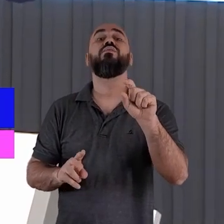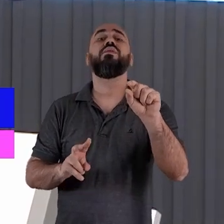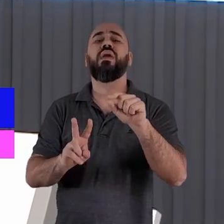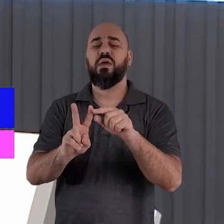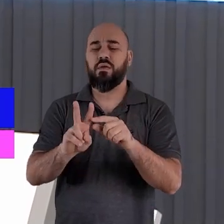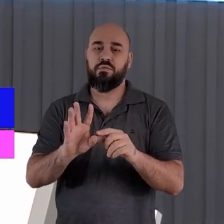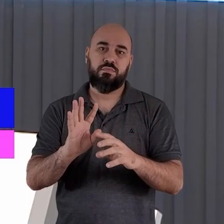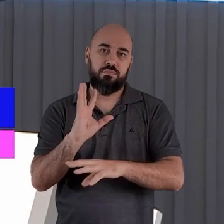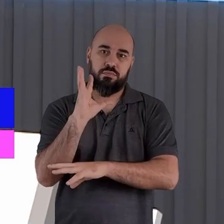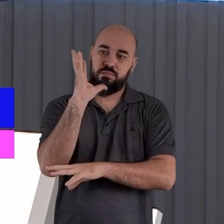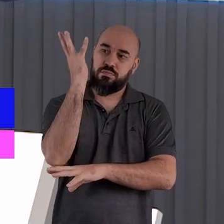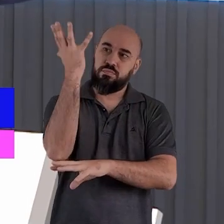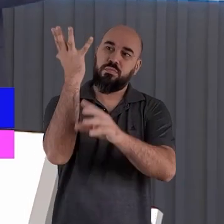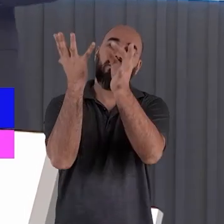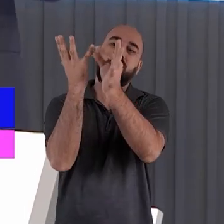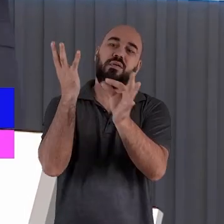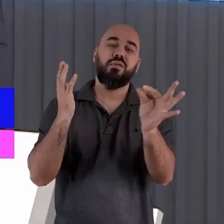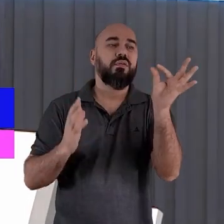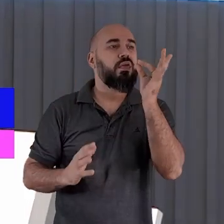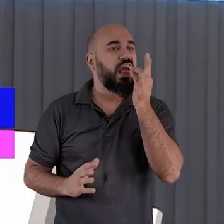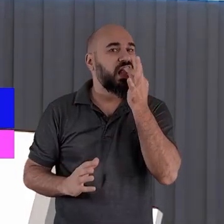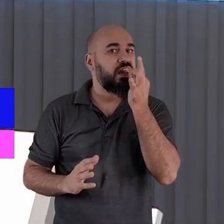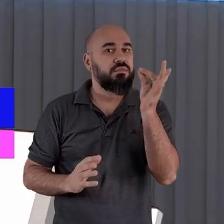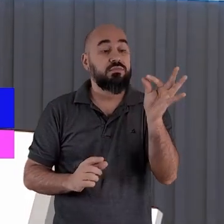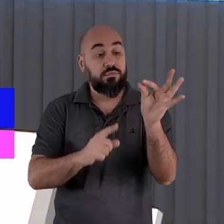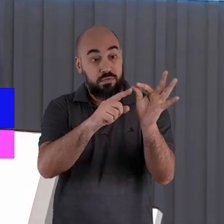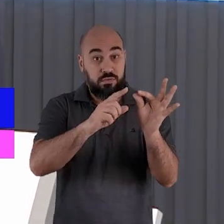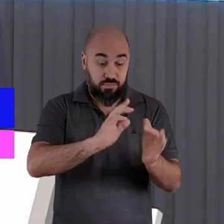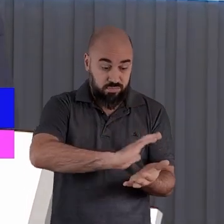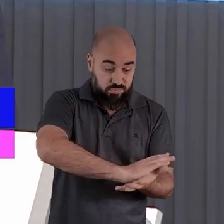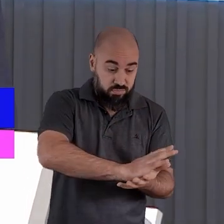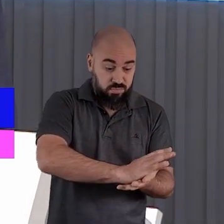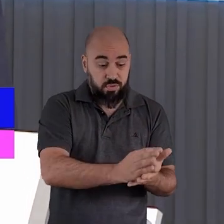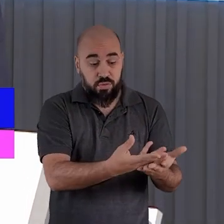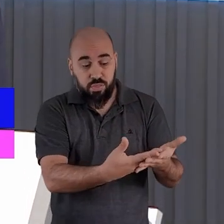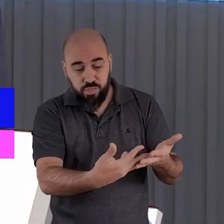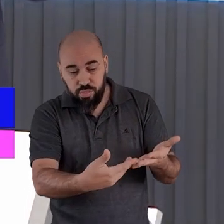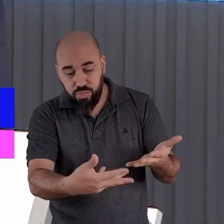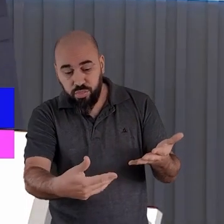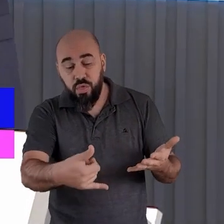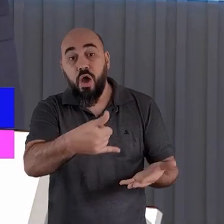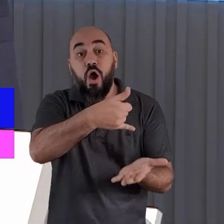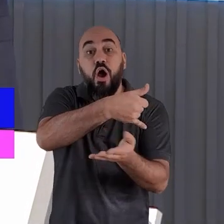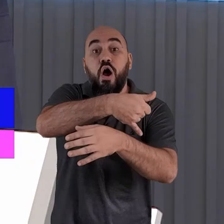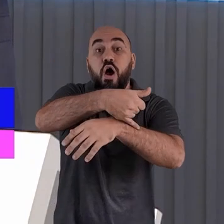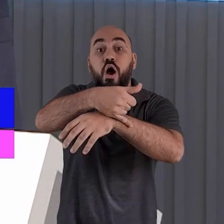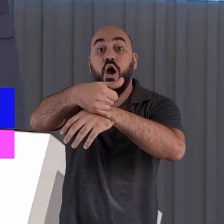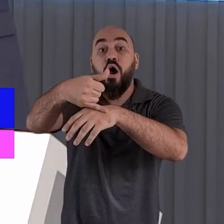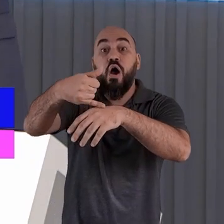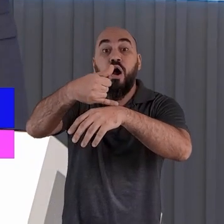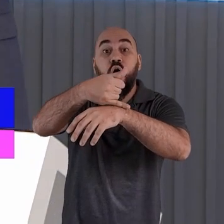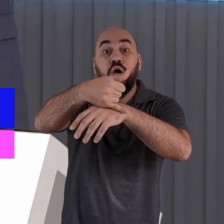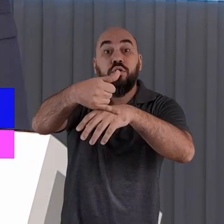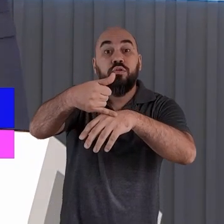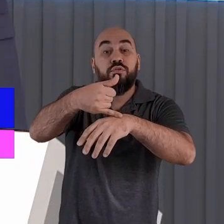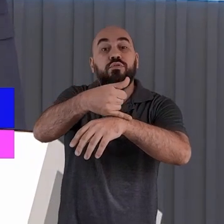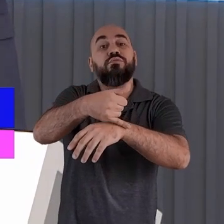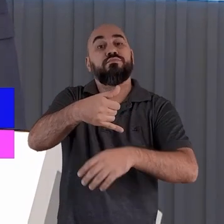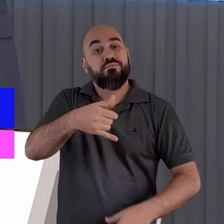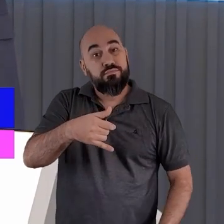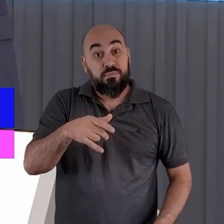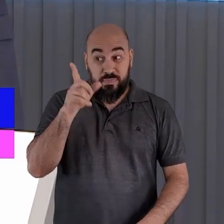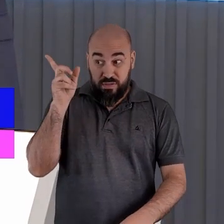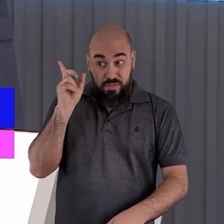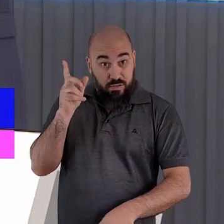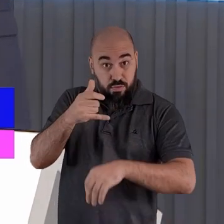óleo de oliva. E este óleo de oliva era usado na época da Bíblia para manter as